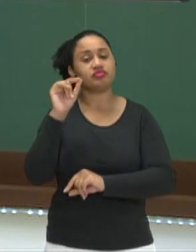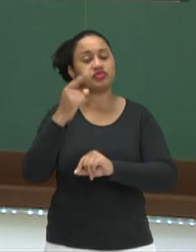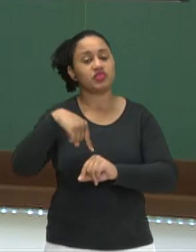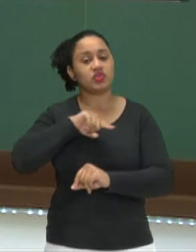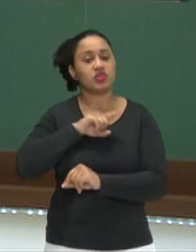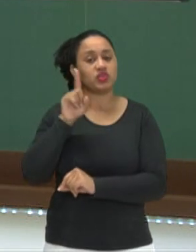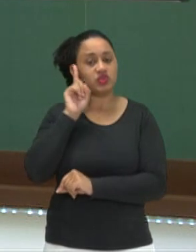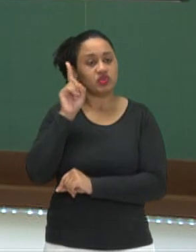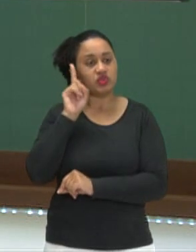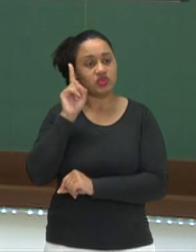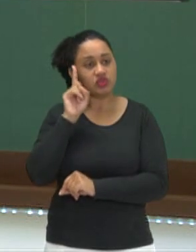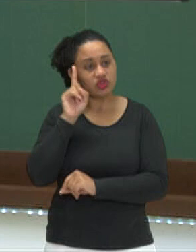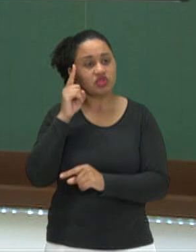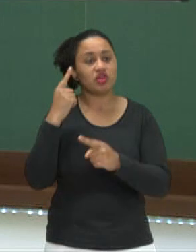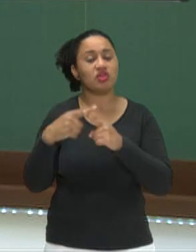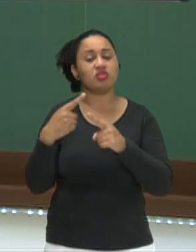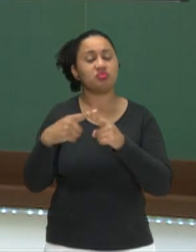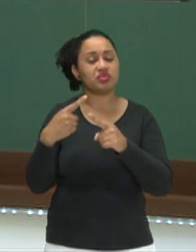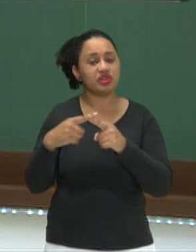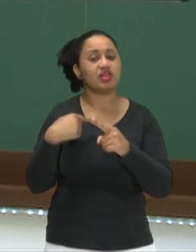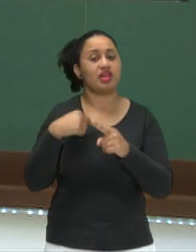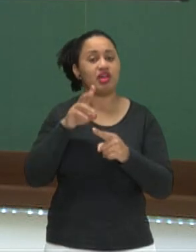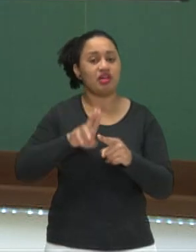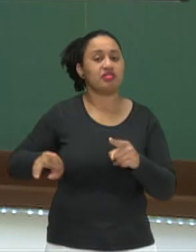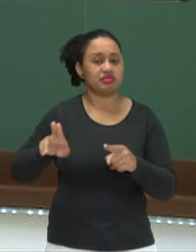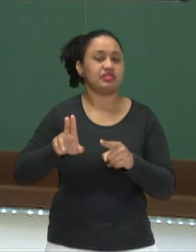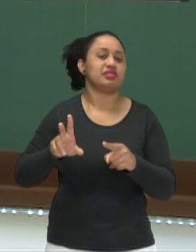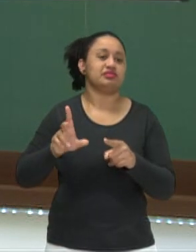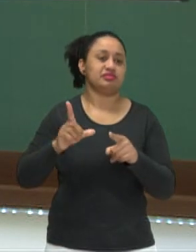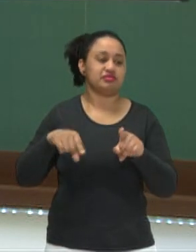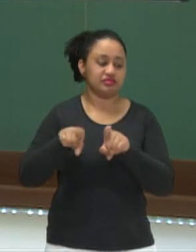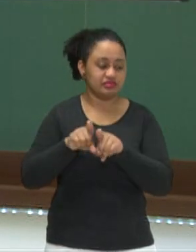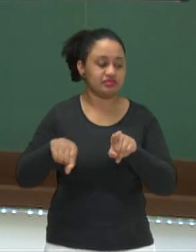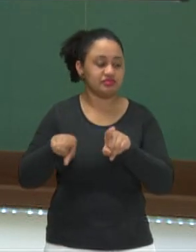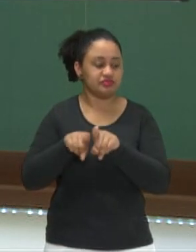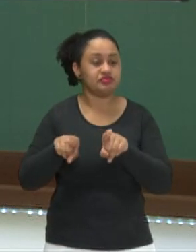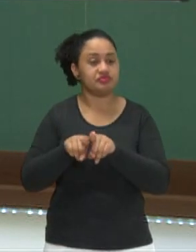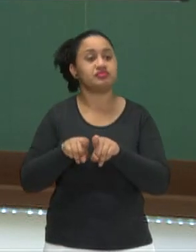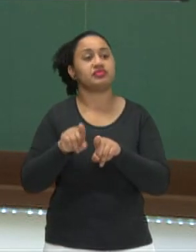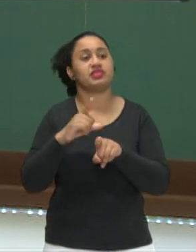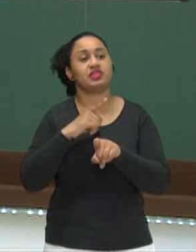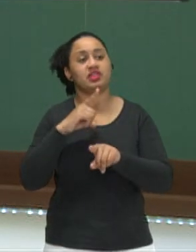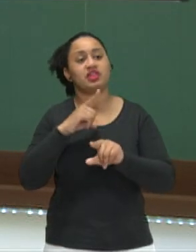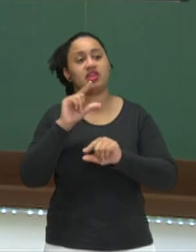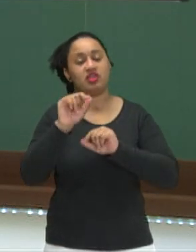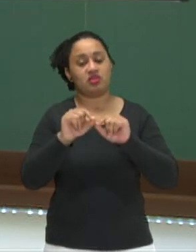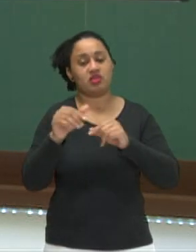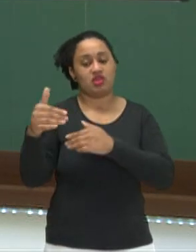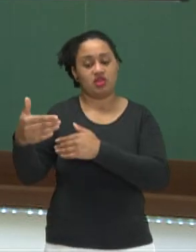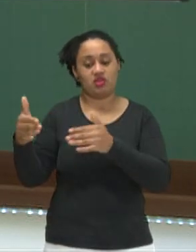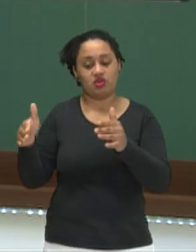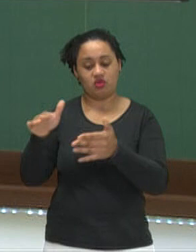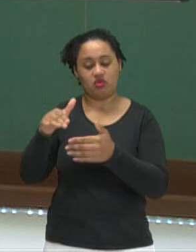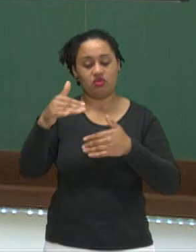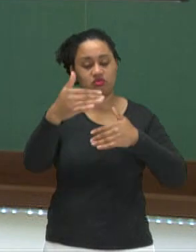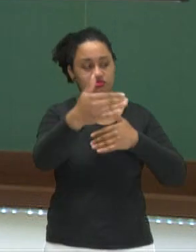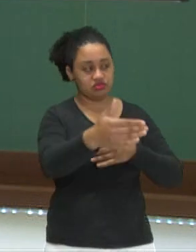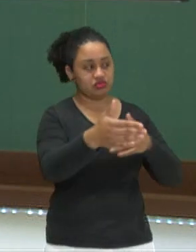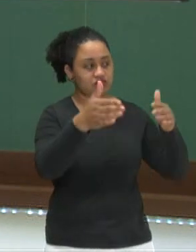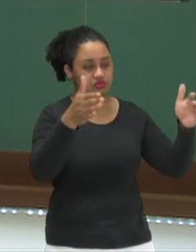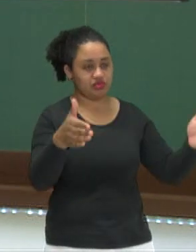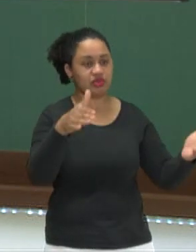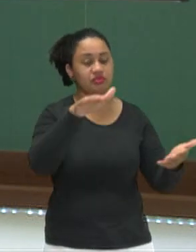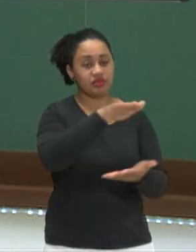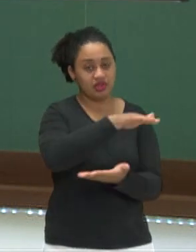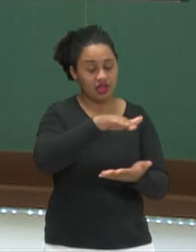nosso cotidiano, porque elas são muito utilizadas, né? A gente falou que nós temos ao cubo e o nosso